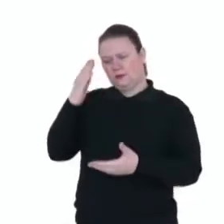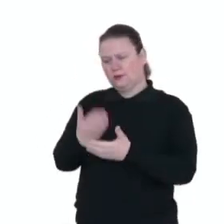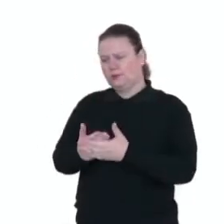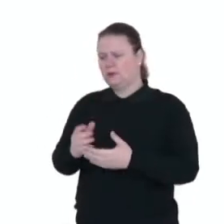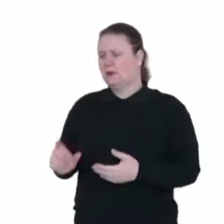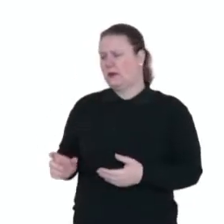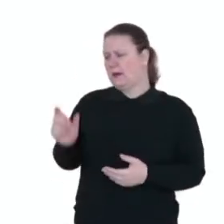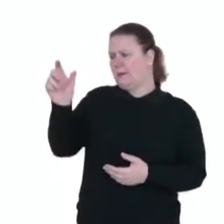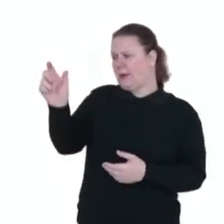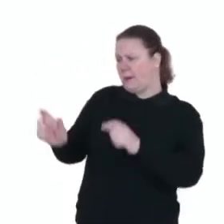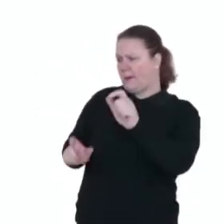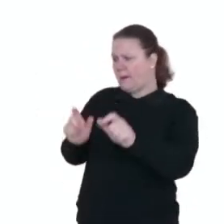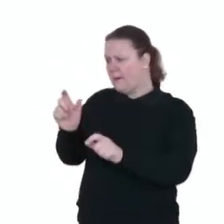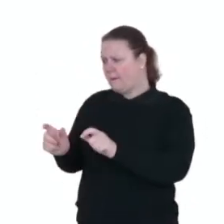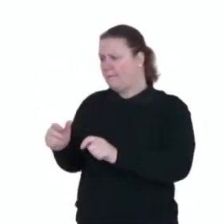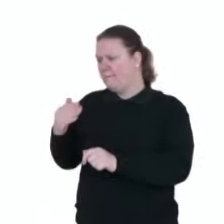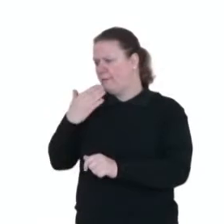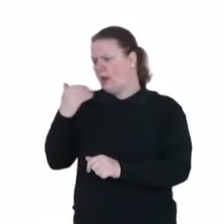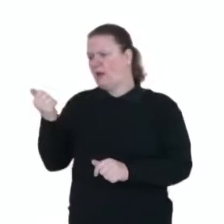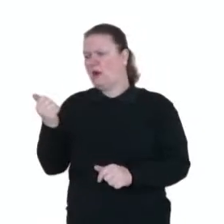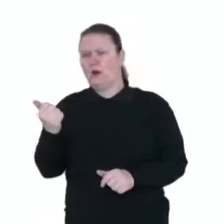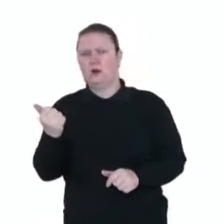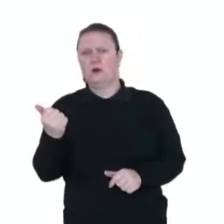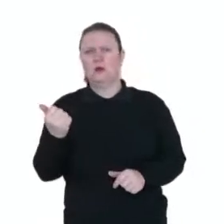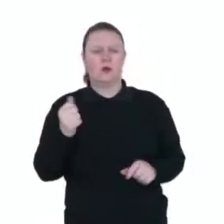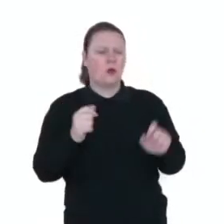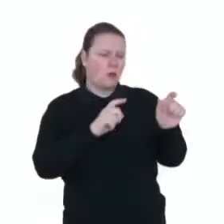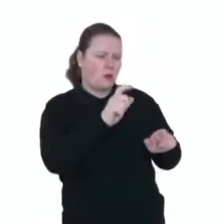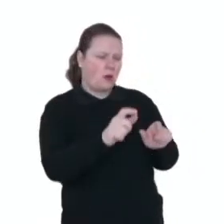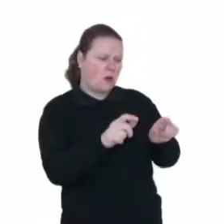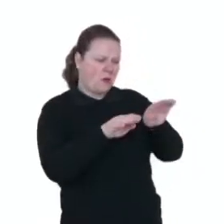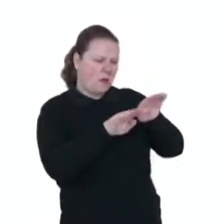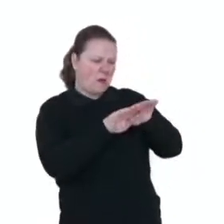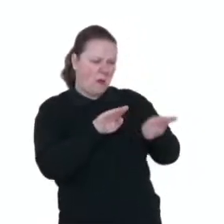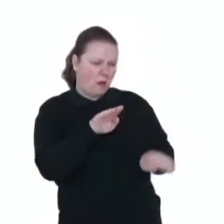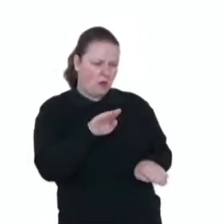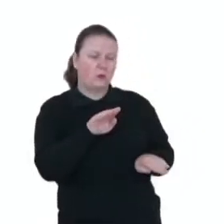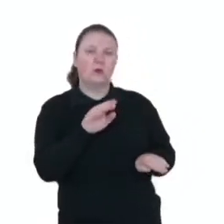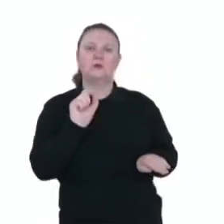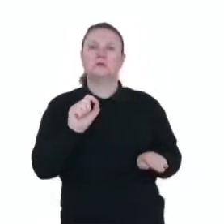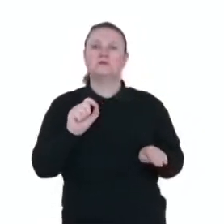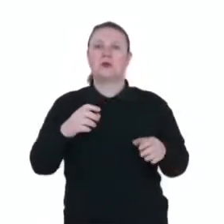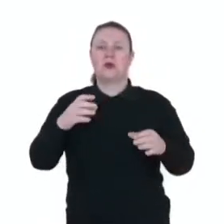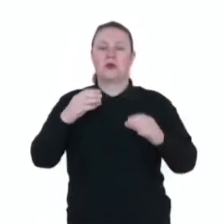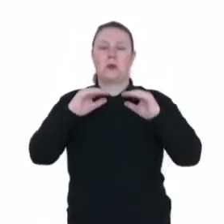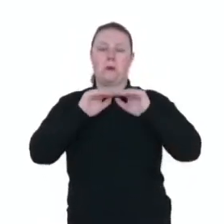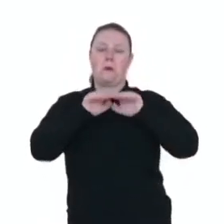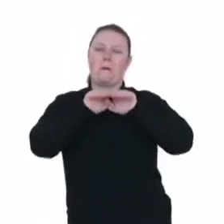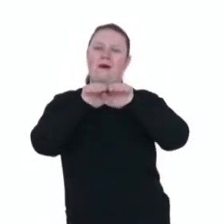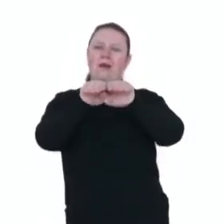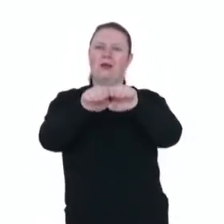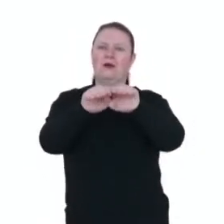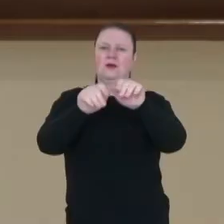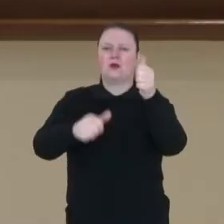que implica uma hierarquia única de valores, de um padrão de avaliação com o qual faz